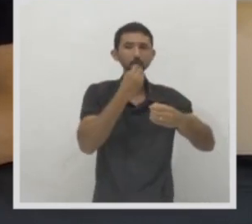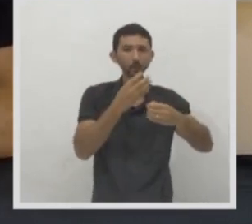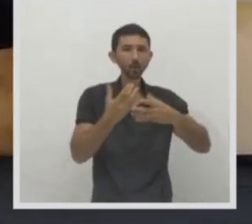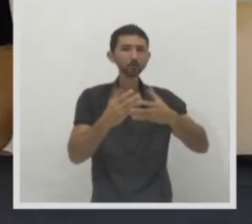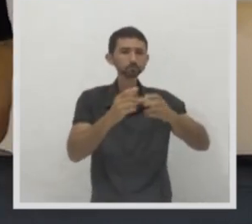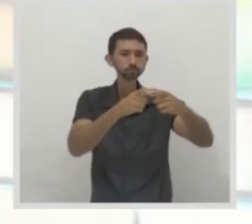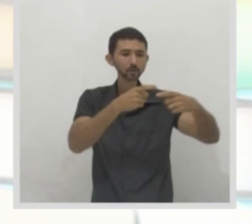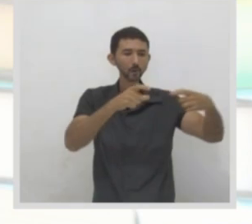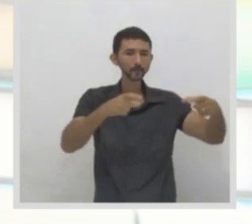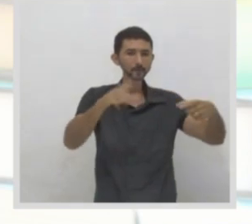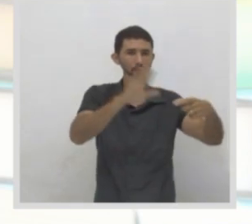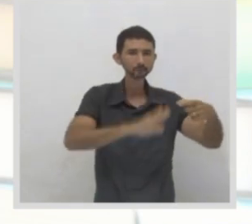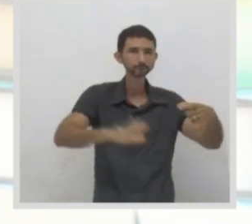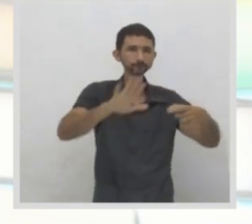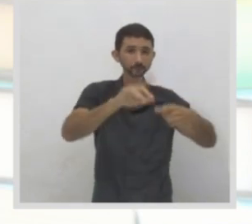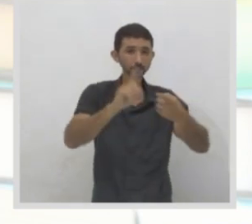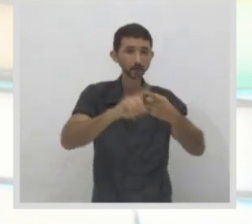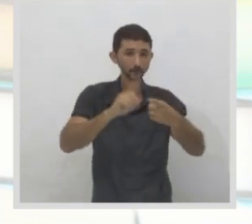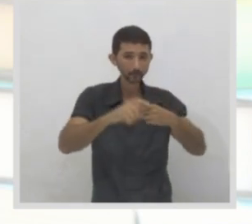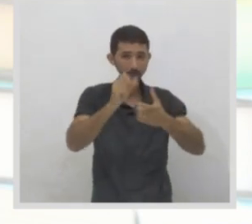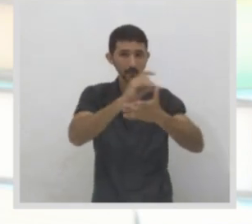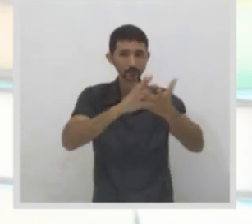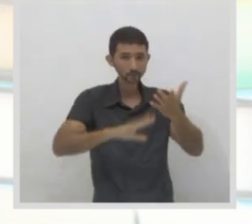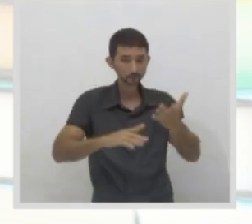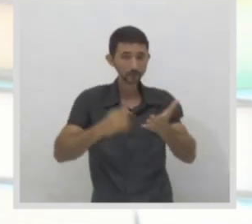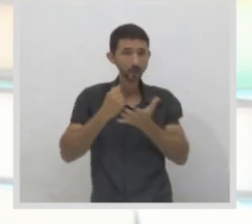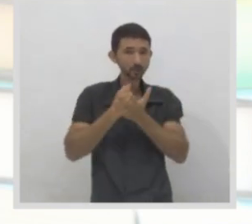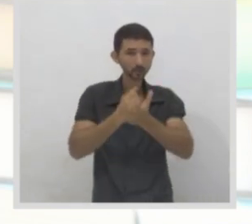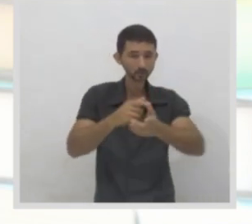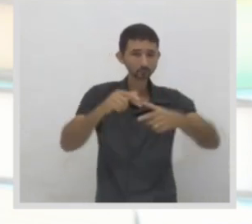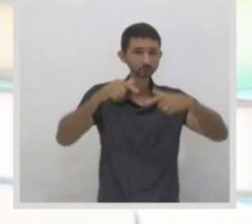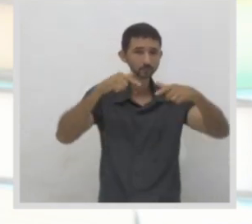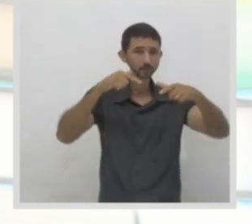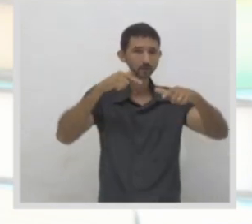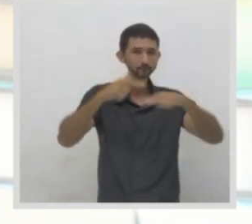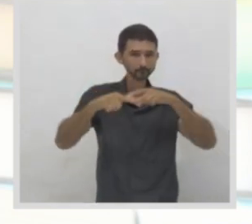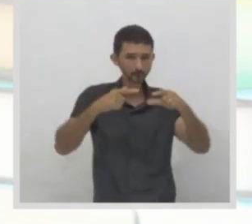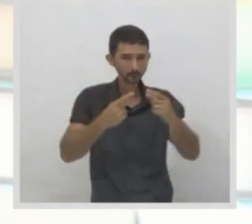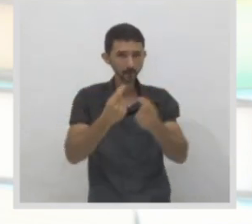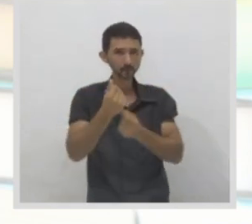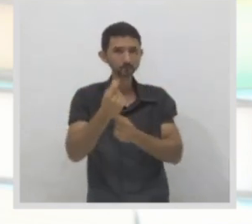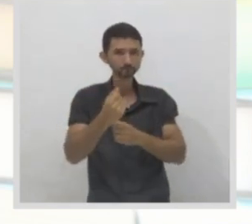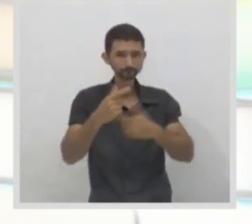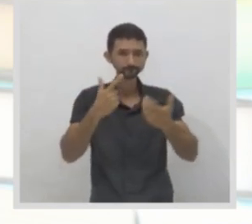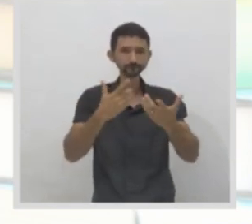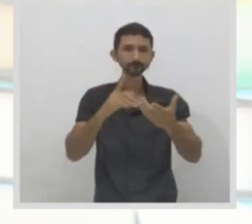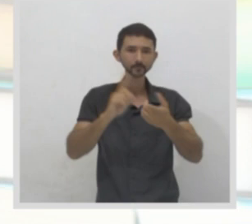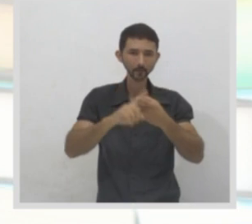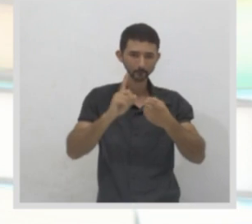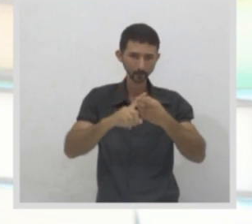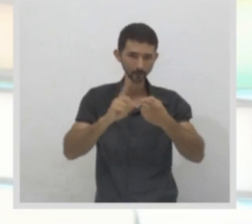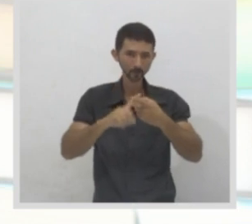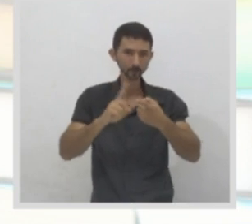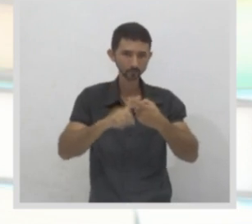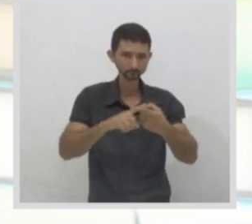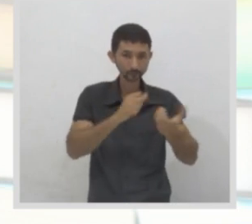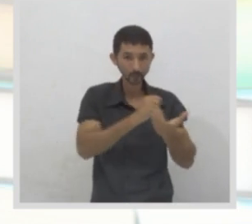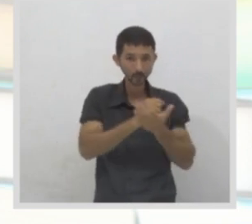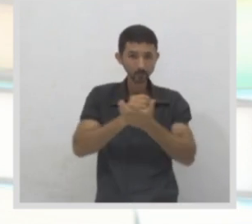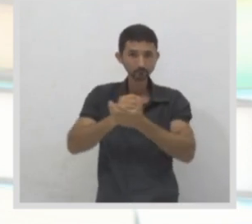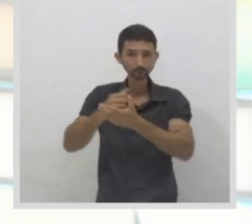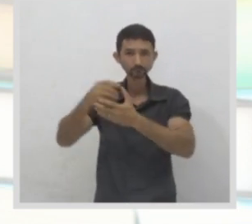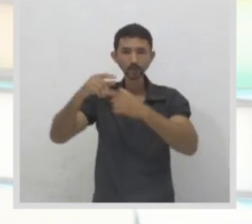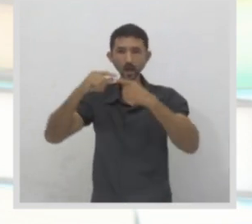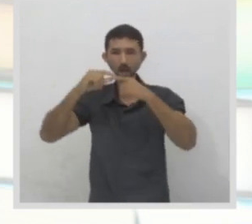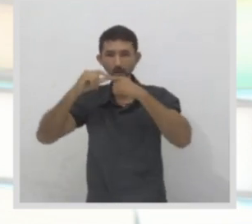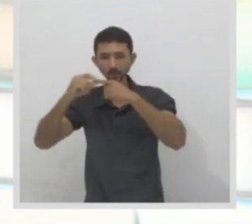ela serviu como uma atividade de apoio à produção de cana-de-açúcar. Tá? Esse